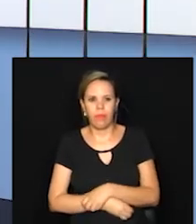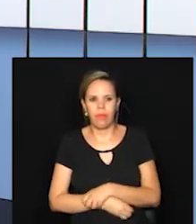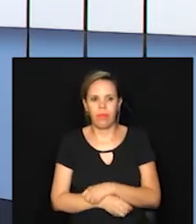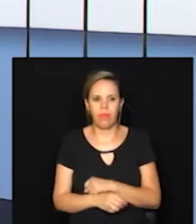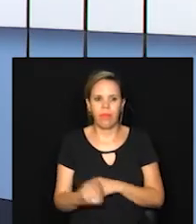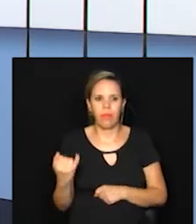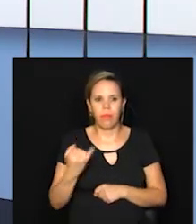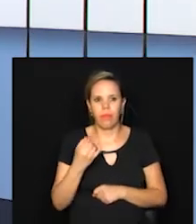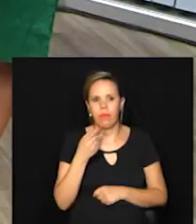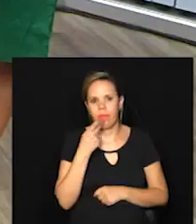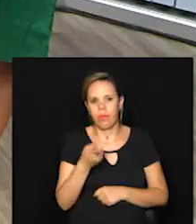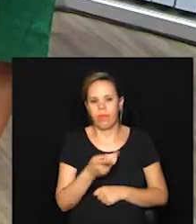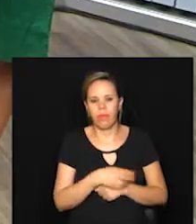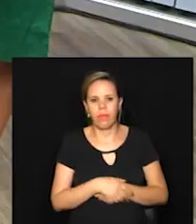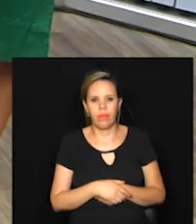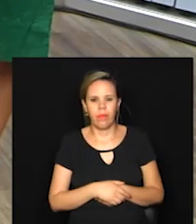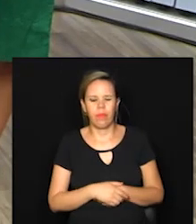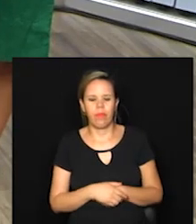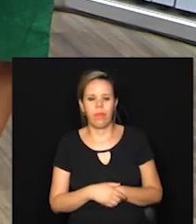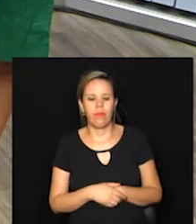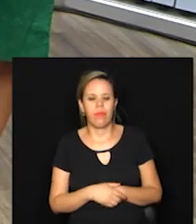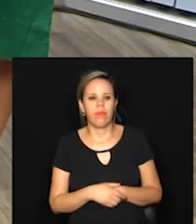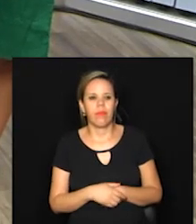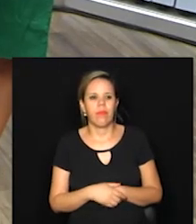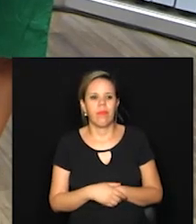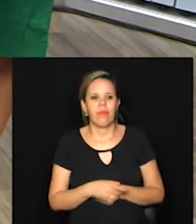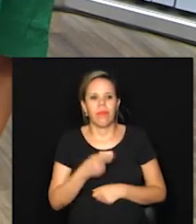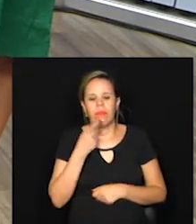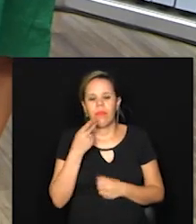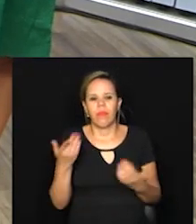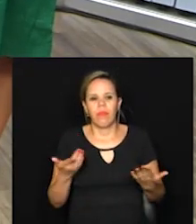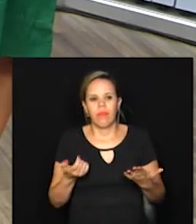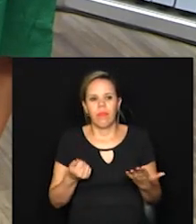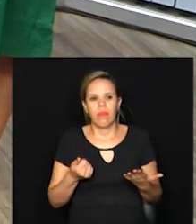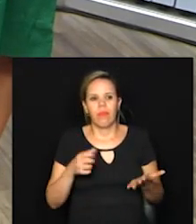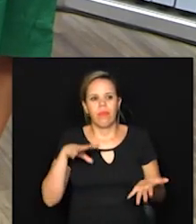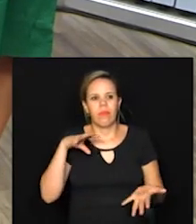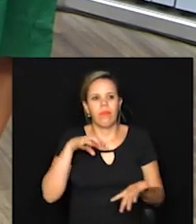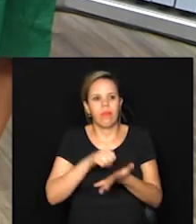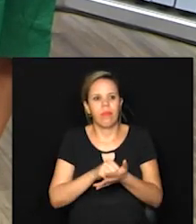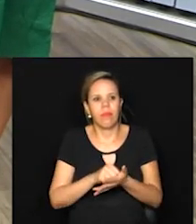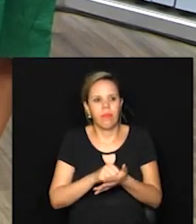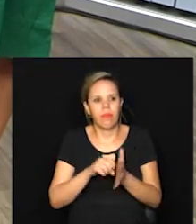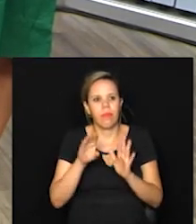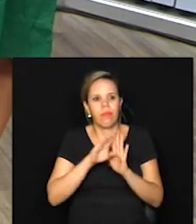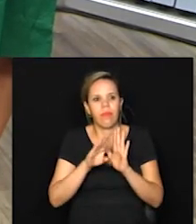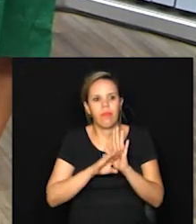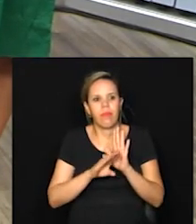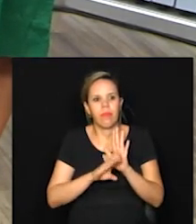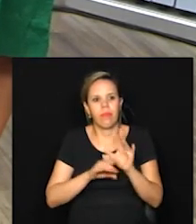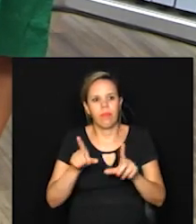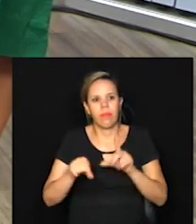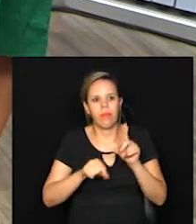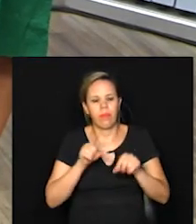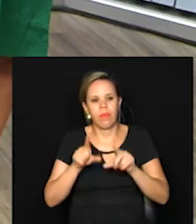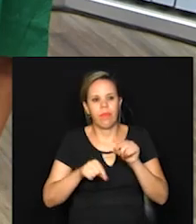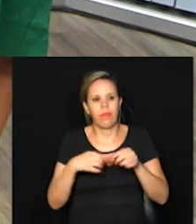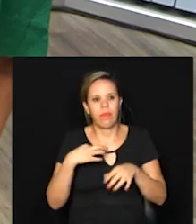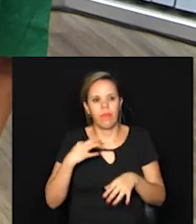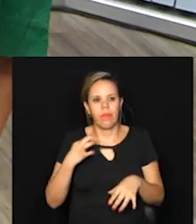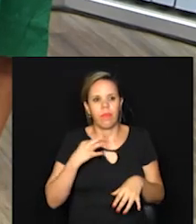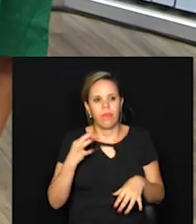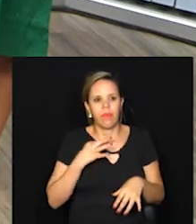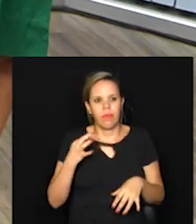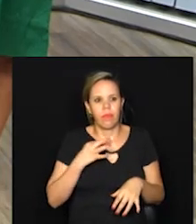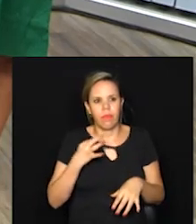importante mencionar isso. Exatamente. Falando um pouquinho agora sobre as inscrições para o programa de seleções de voluntários,